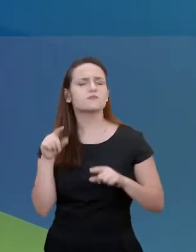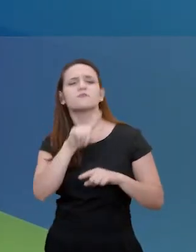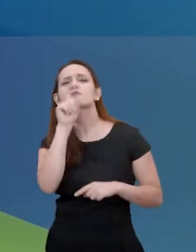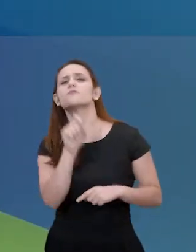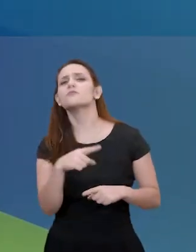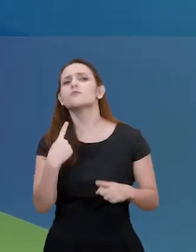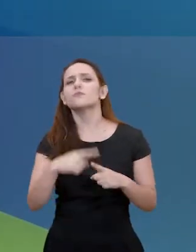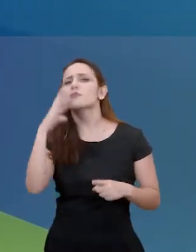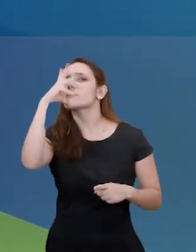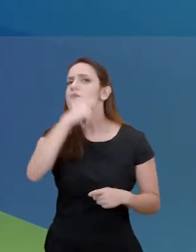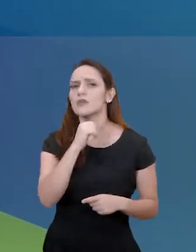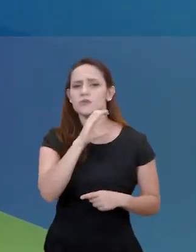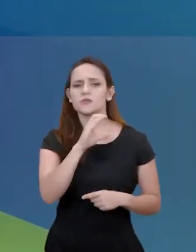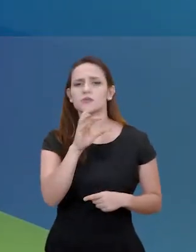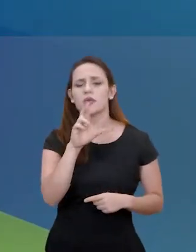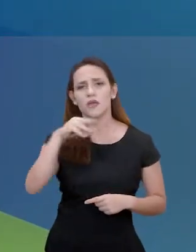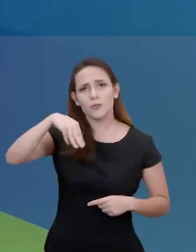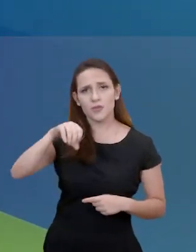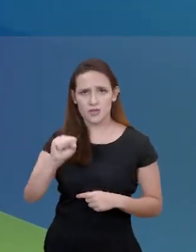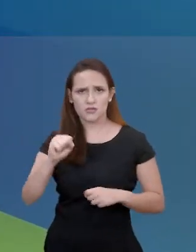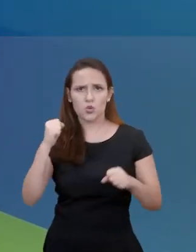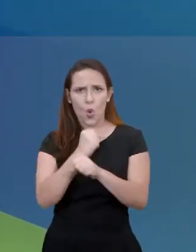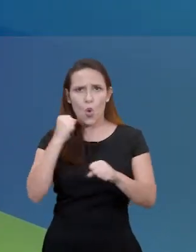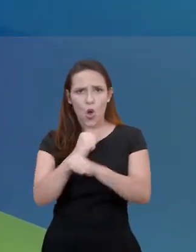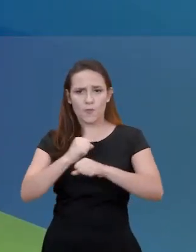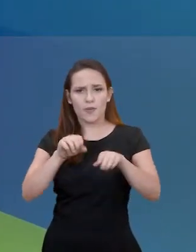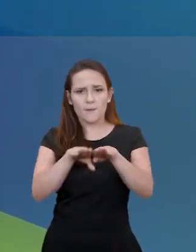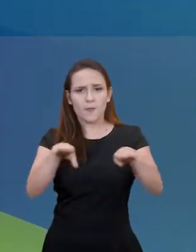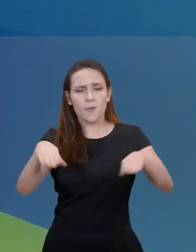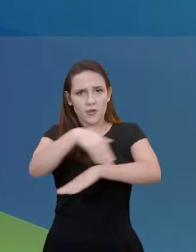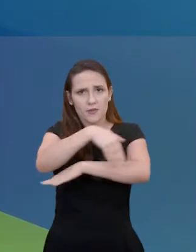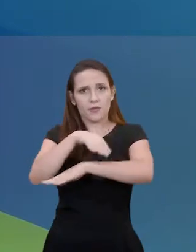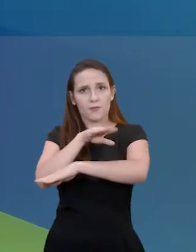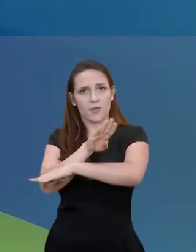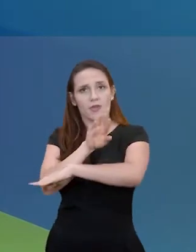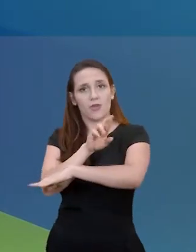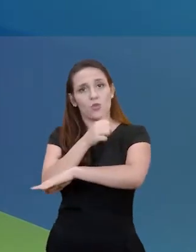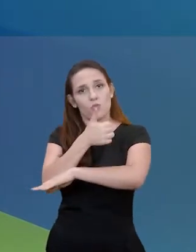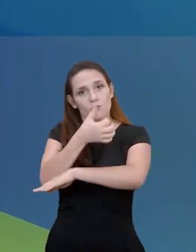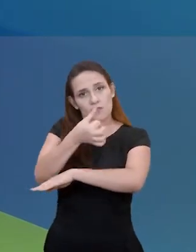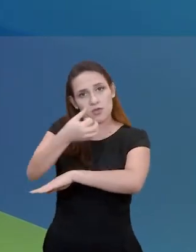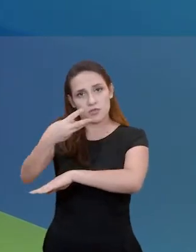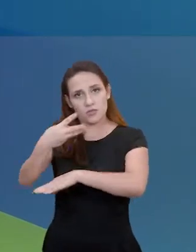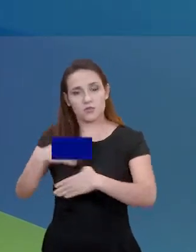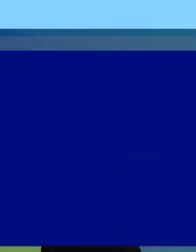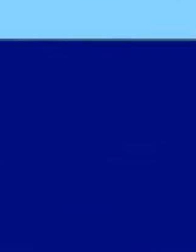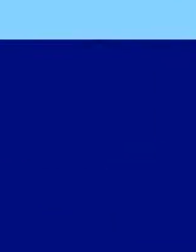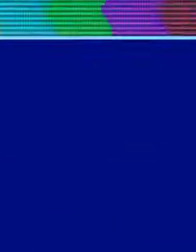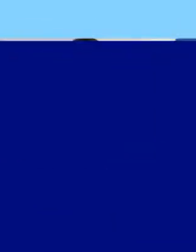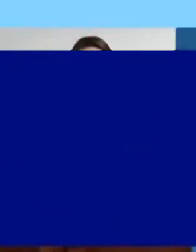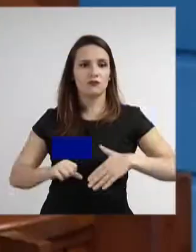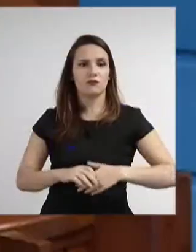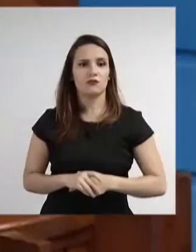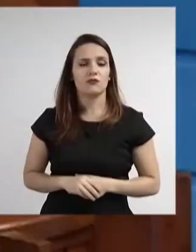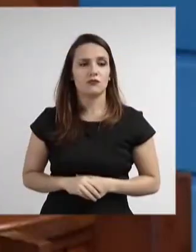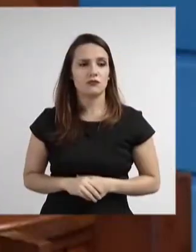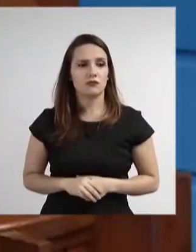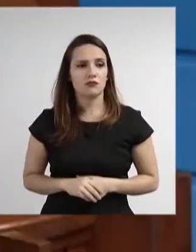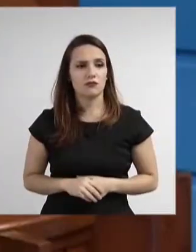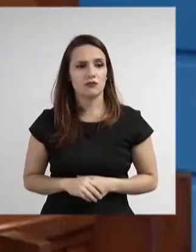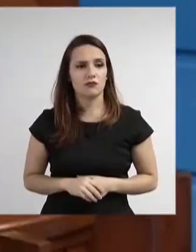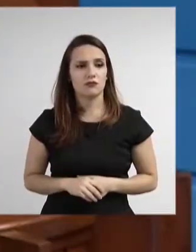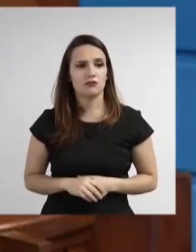Filho questiona a demora da CCR-MS Vias em concluir as obras da BR-163. Iria